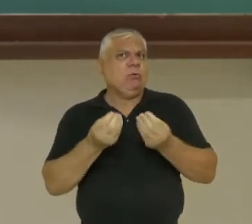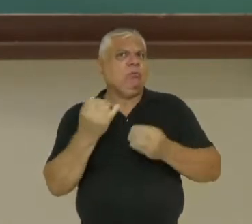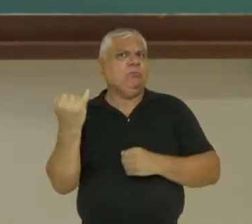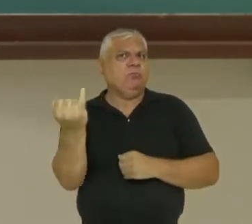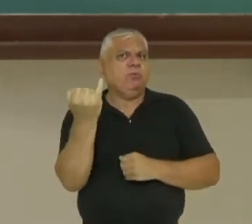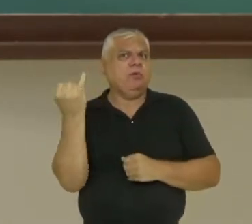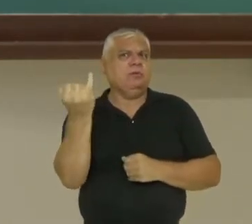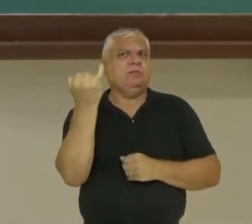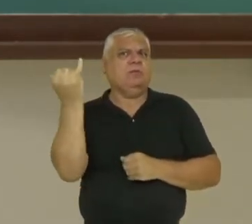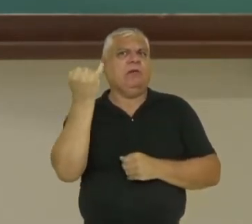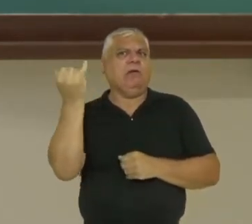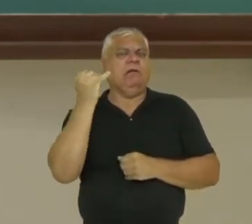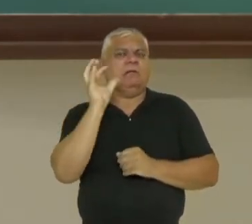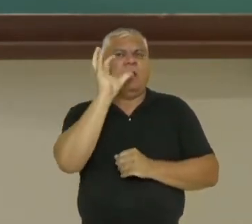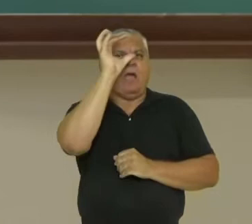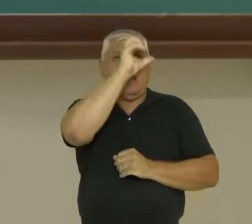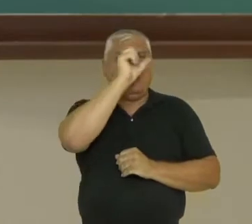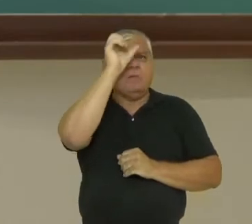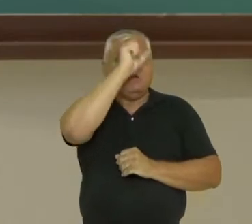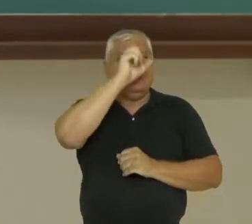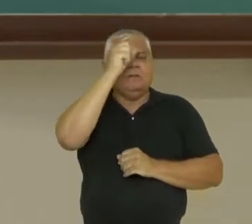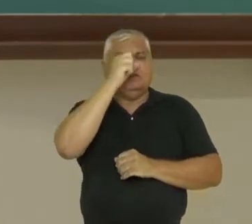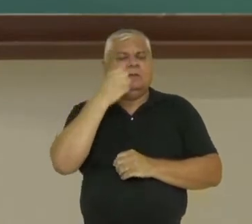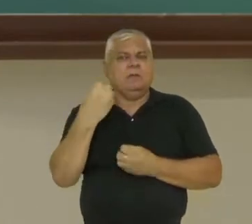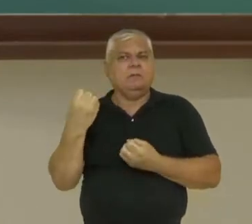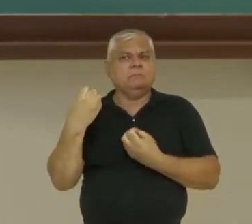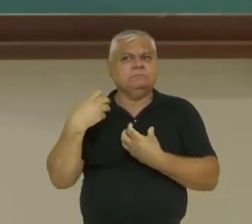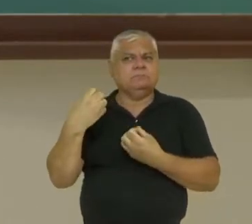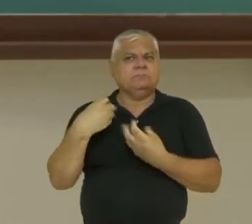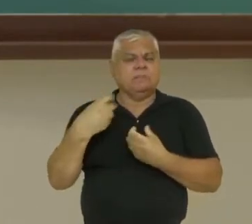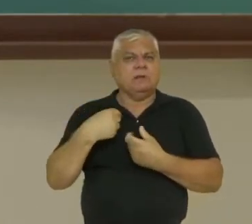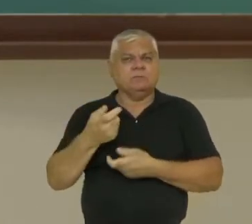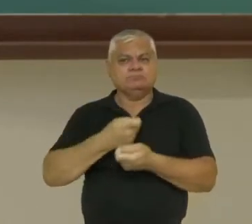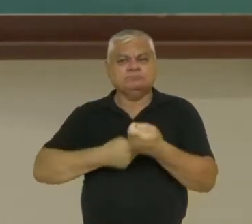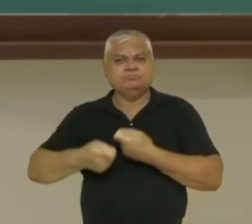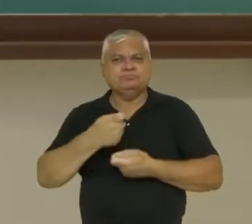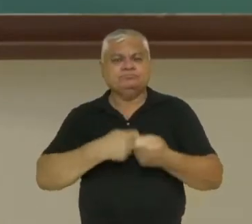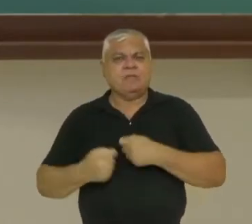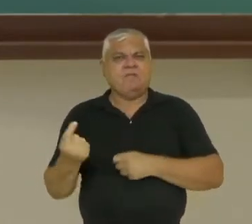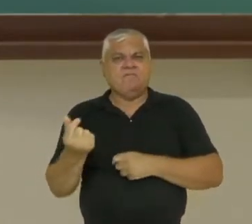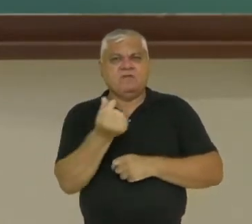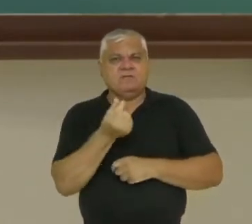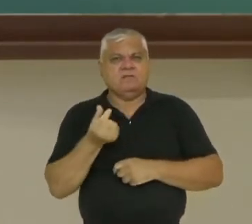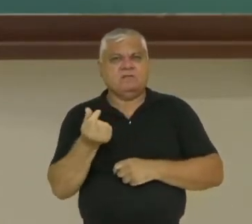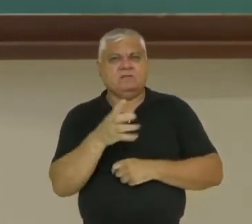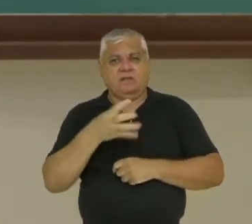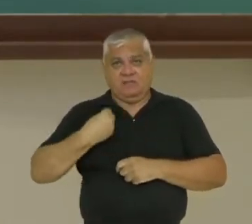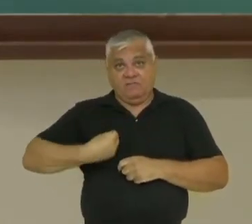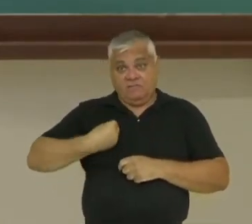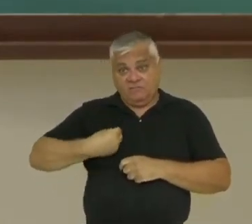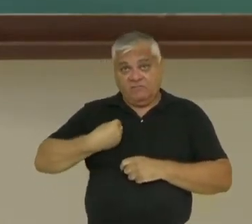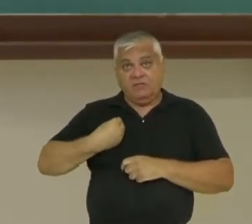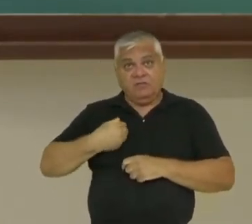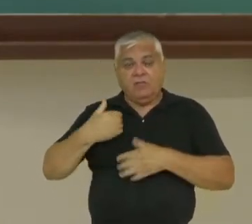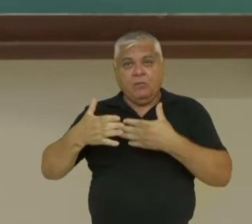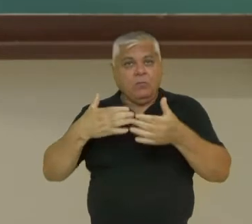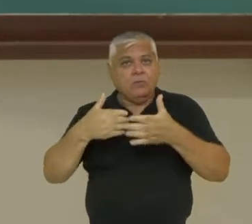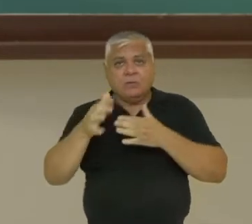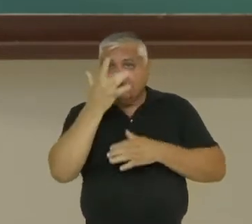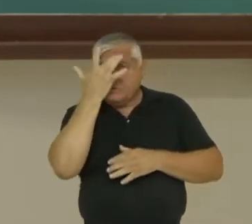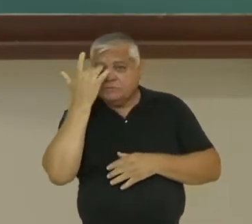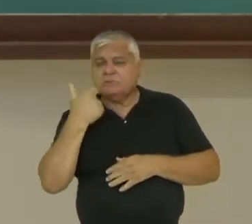importância da educação financeira na sua vida, na vida de qualquer pessoa. E eu vou começar